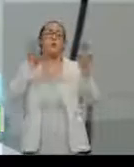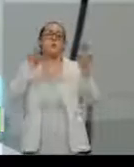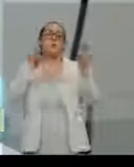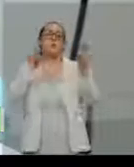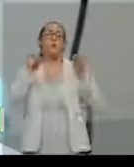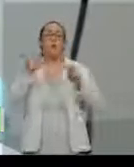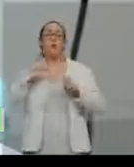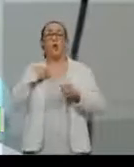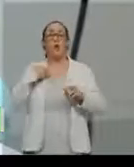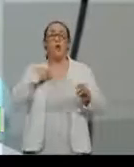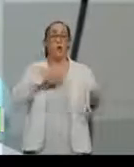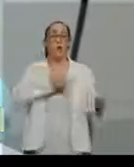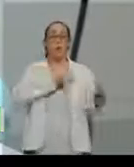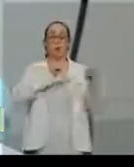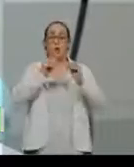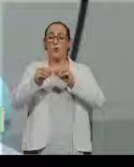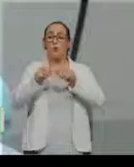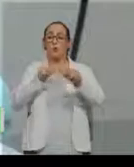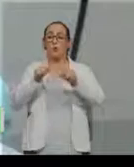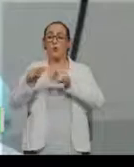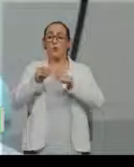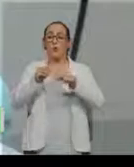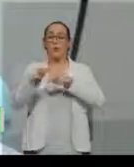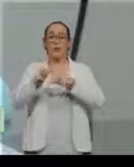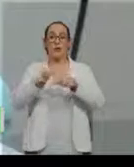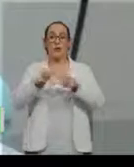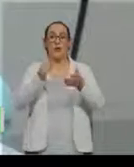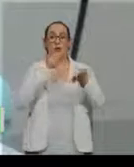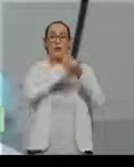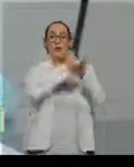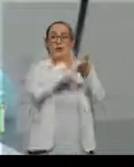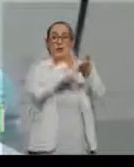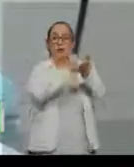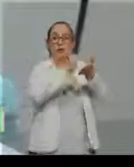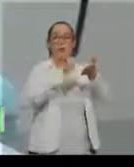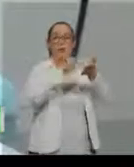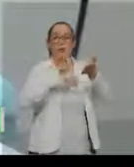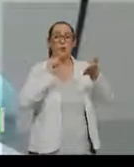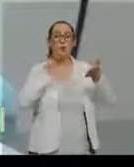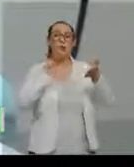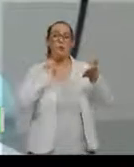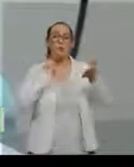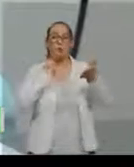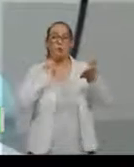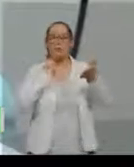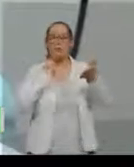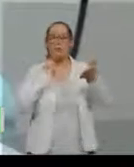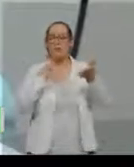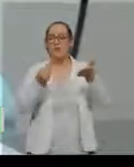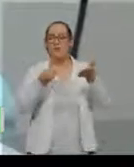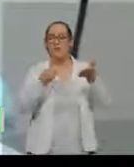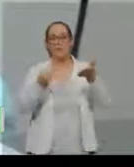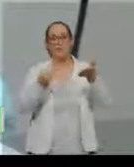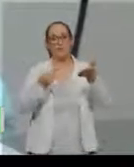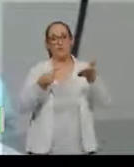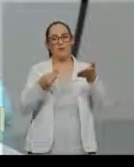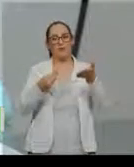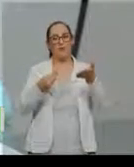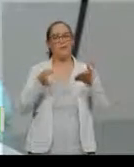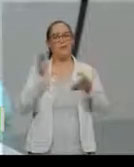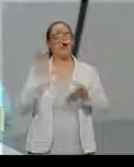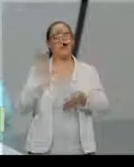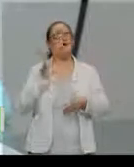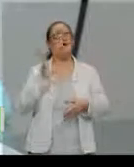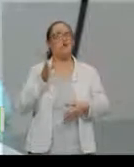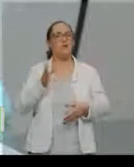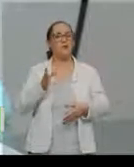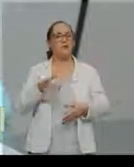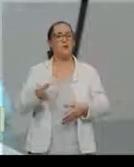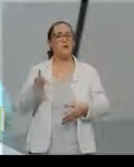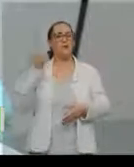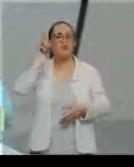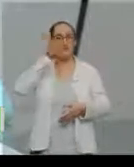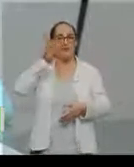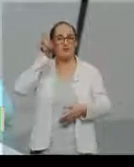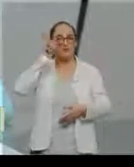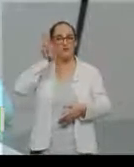um mês só no meu trabalho, sujei minha carteira. A gente ouve isso muito, né? E isso também nos remete a essa ideia